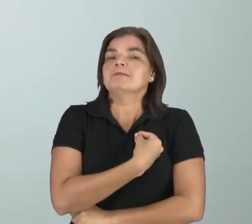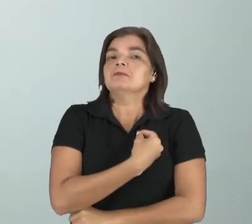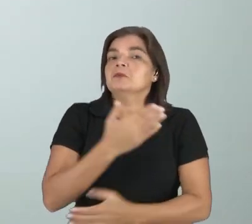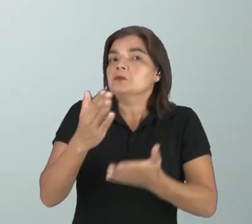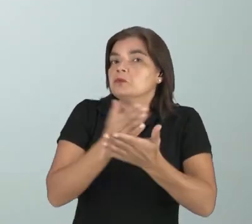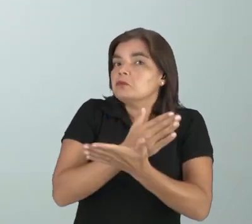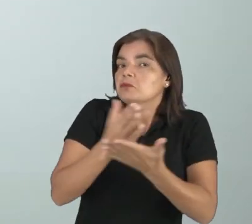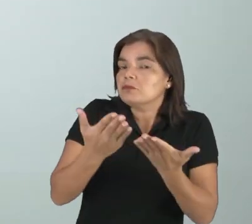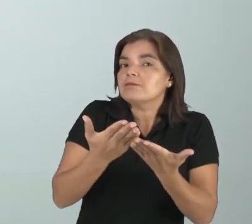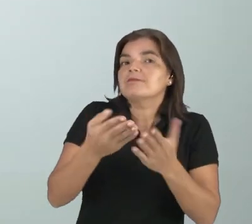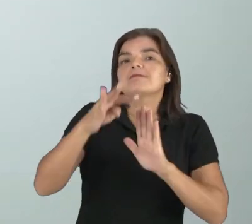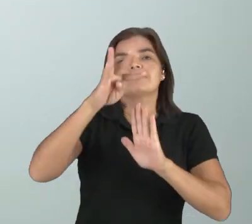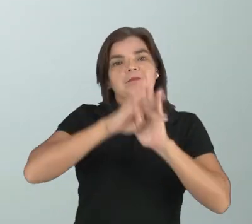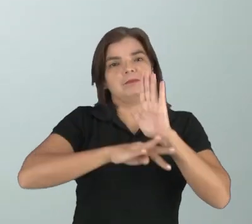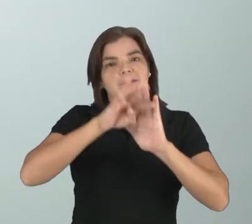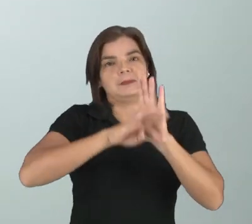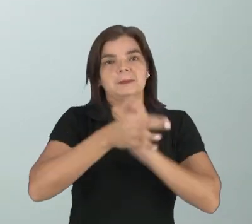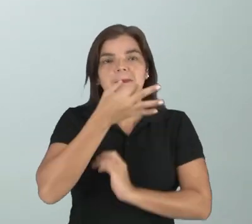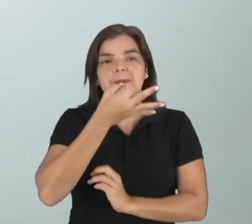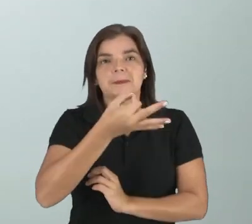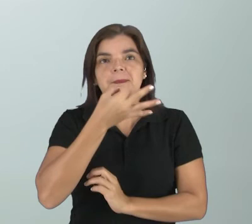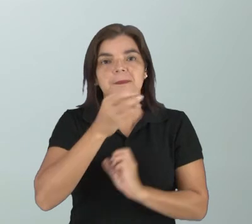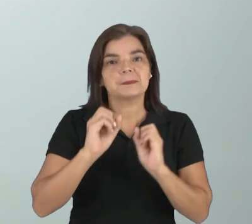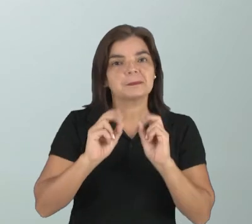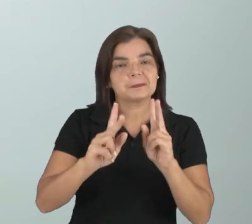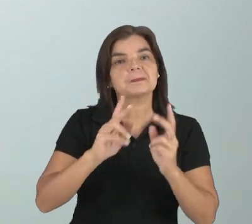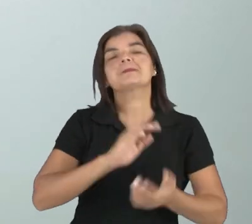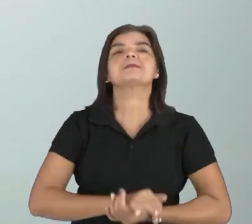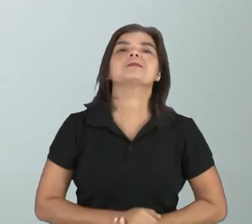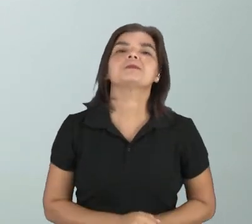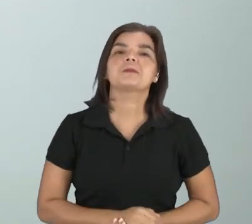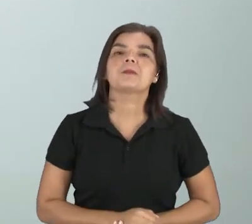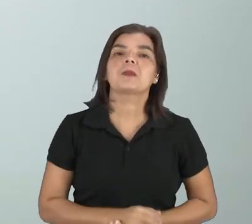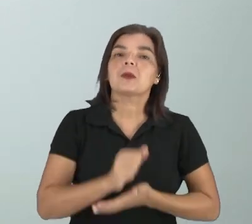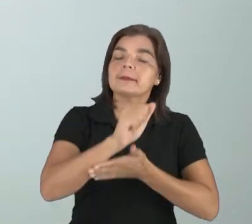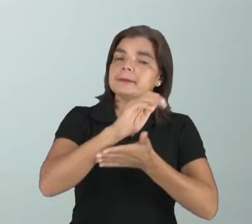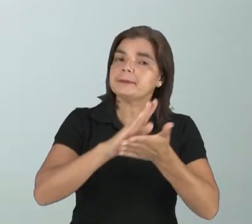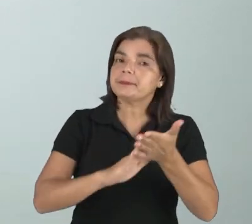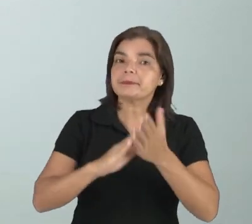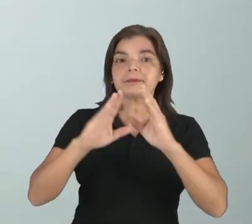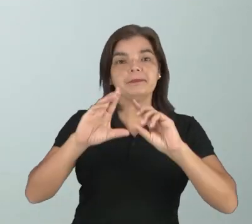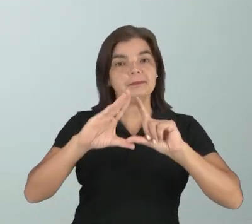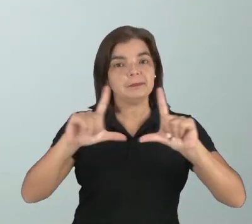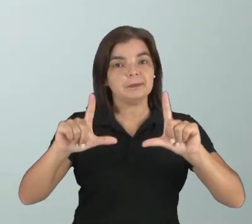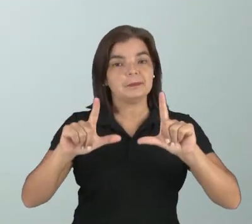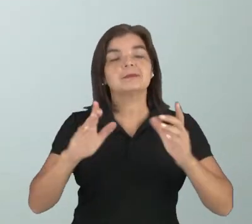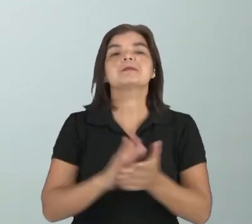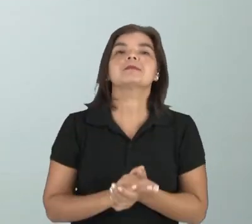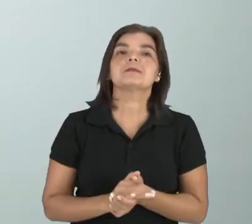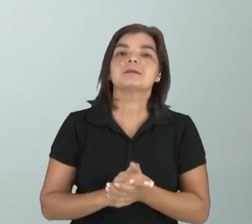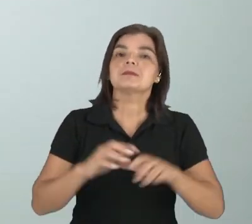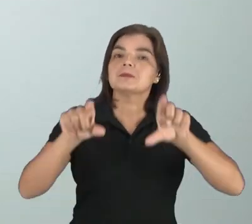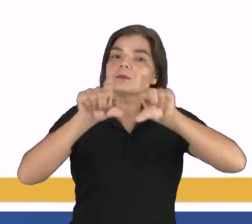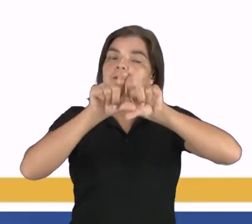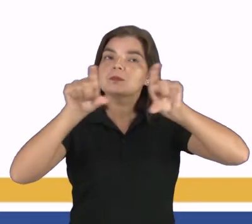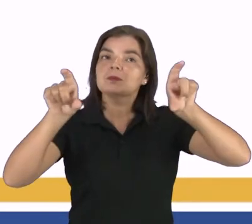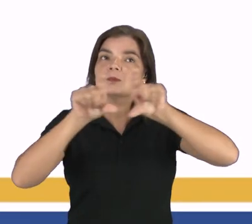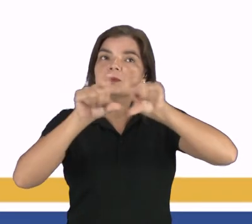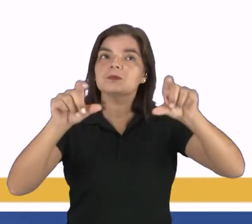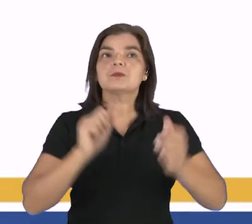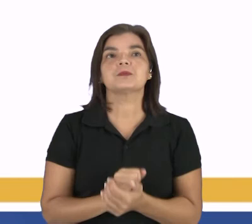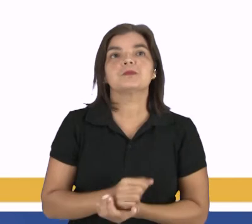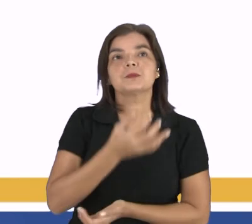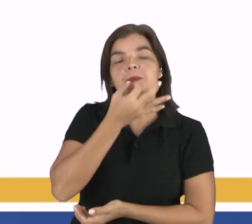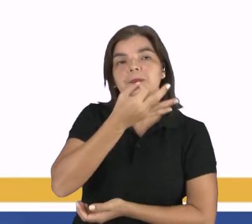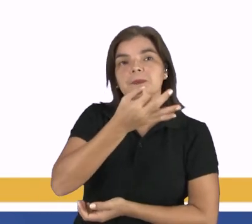ou alguns, nos textos de opinião, ok? Uma atividade bem clássica a partir de uma charge. Do